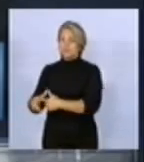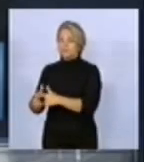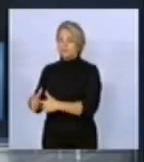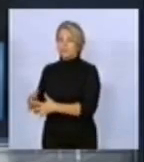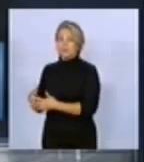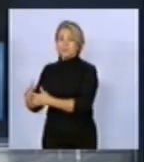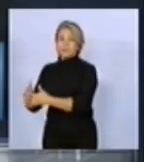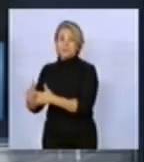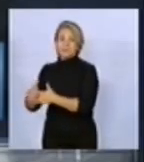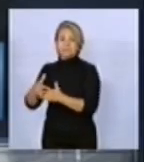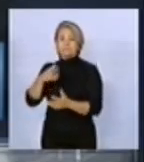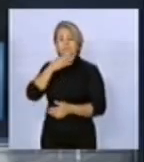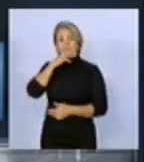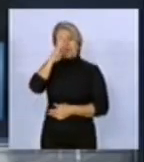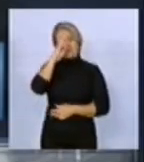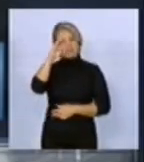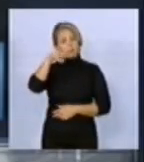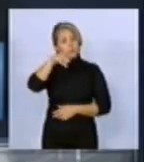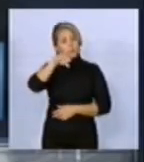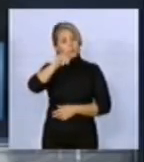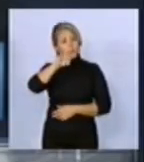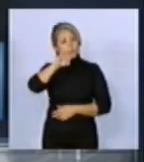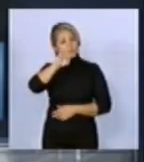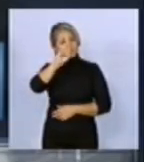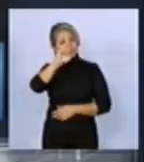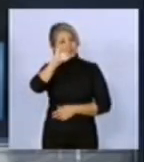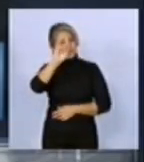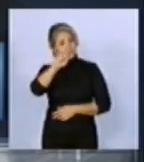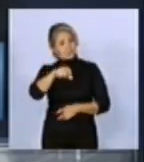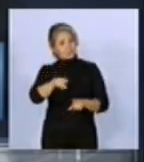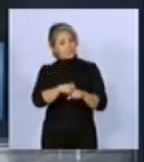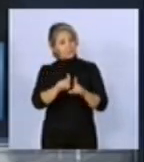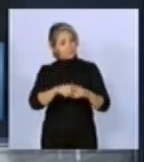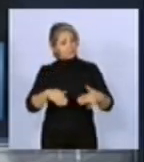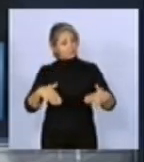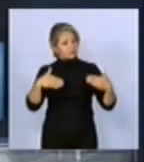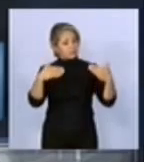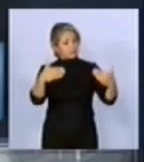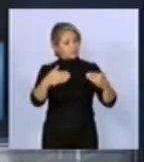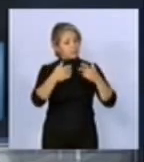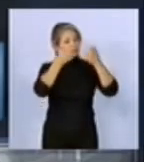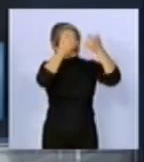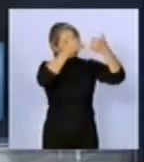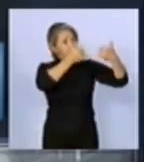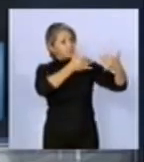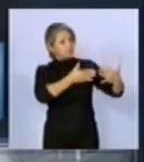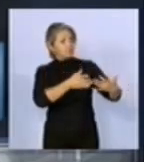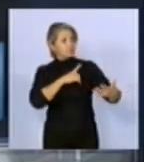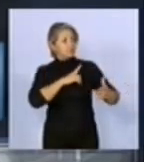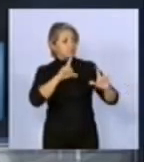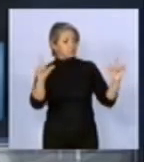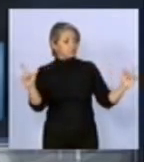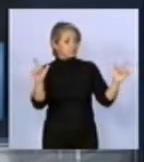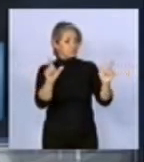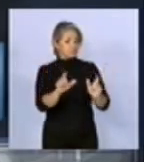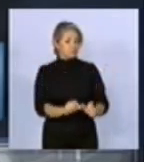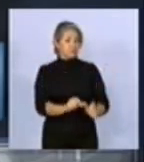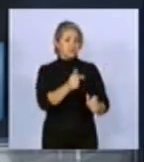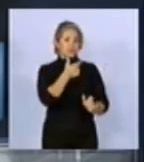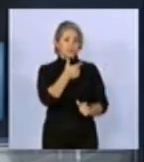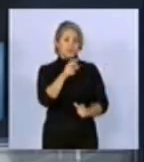do ministérios do ministério apontou para uma diminuição de